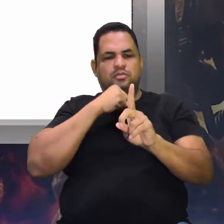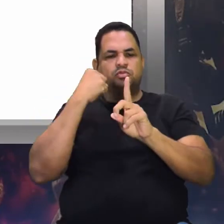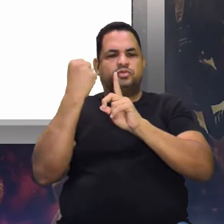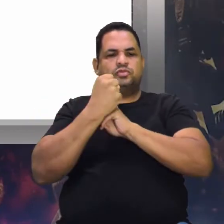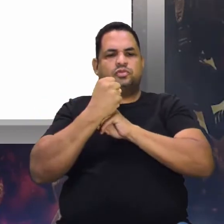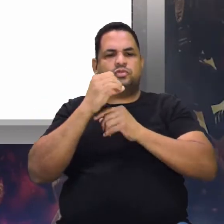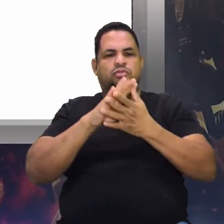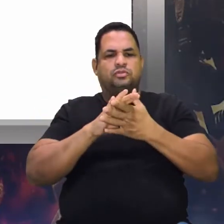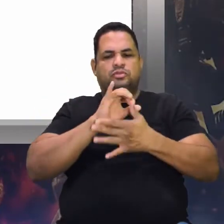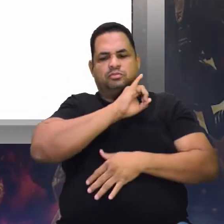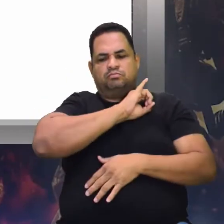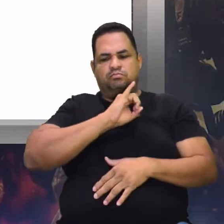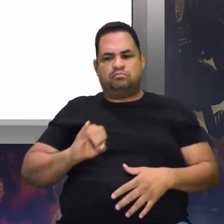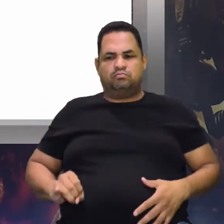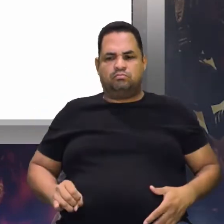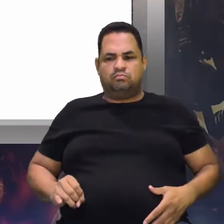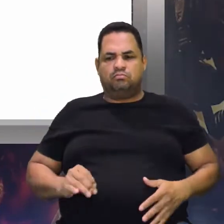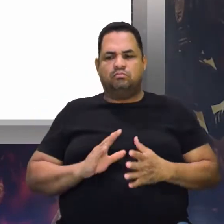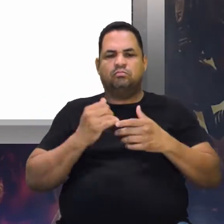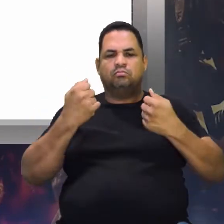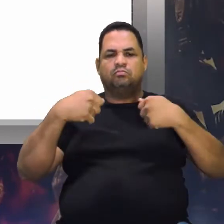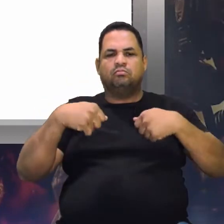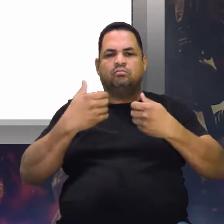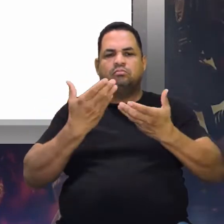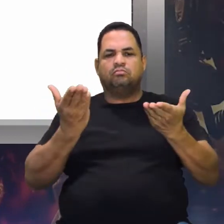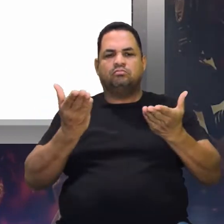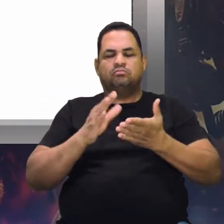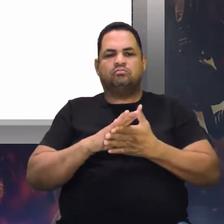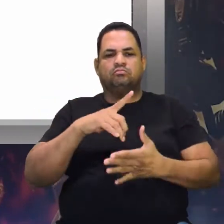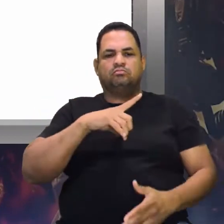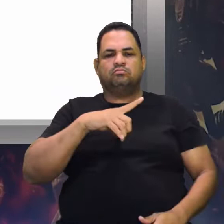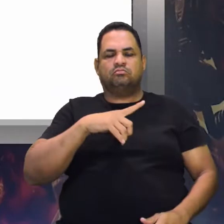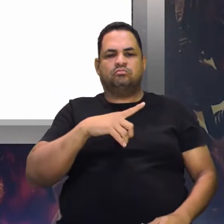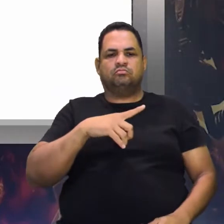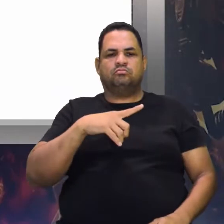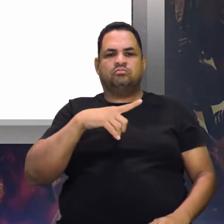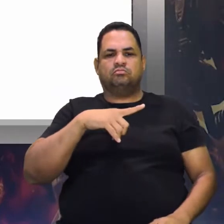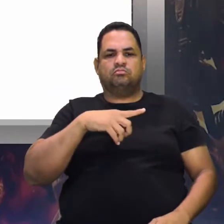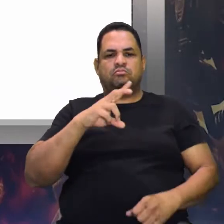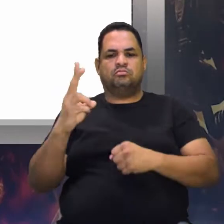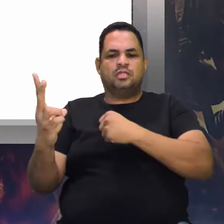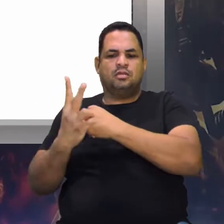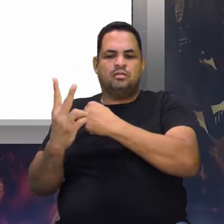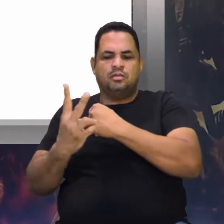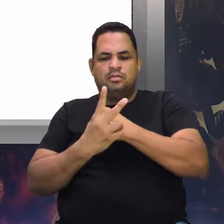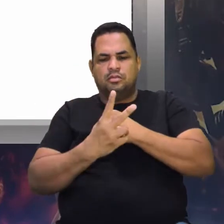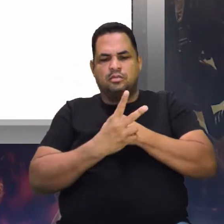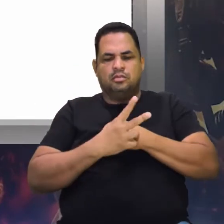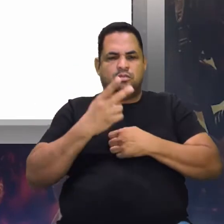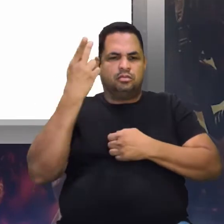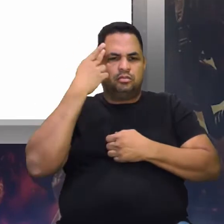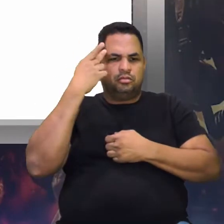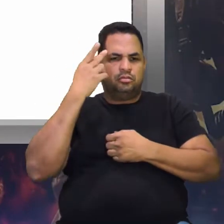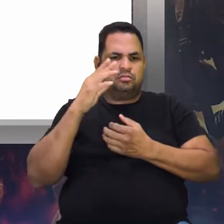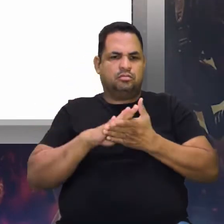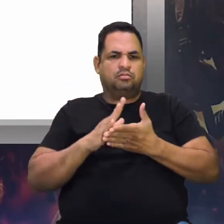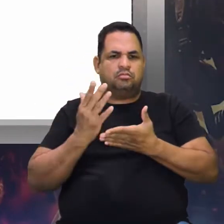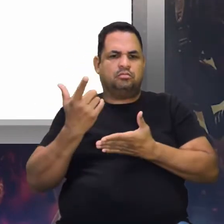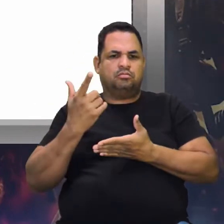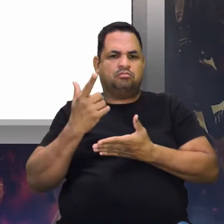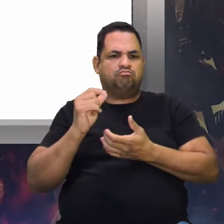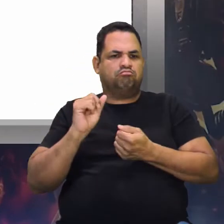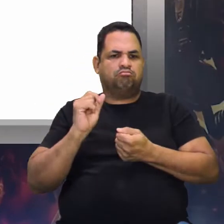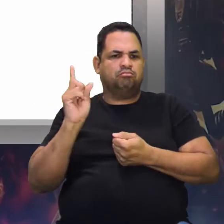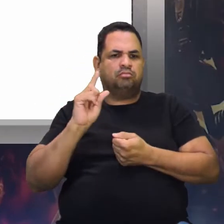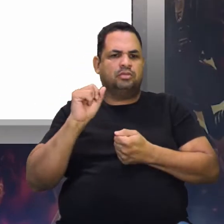O império só foi possível devido a esses rios. Até porque tem uma proteção natural. Os egípcios quase não formavam um exército,